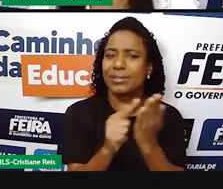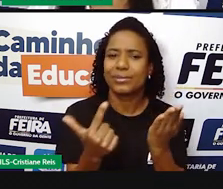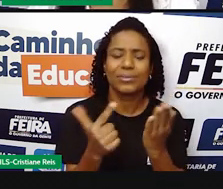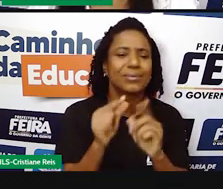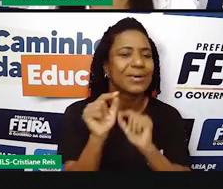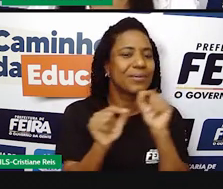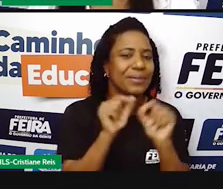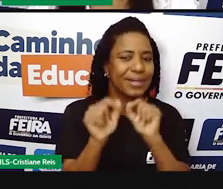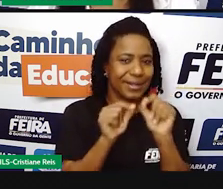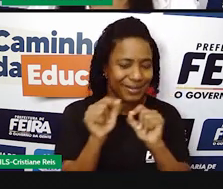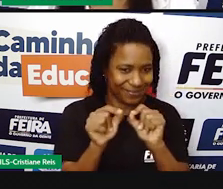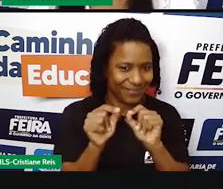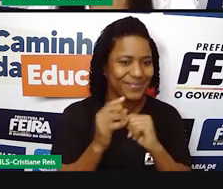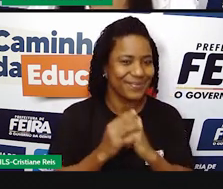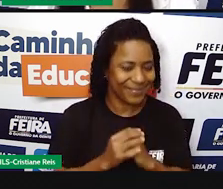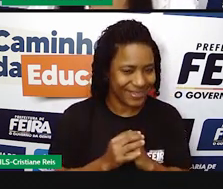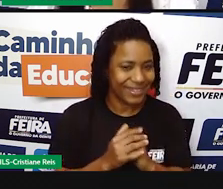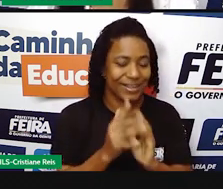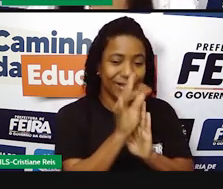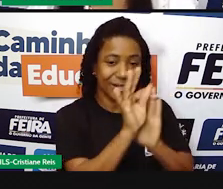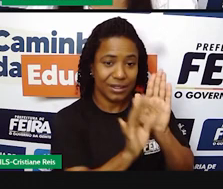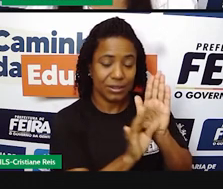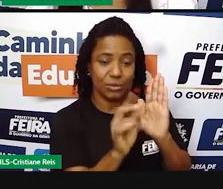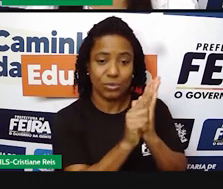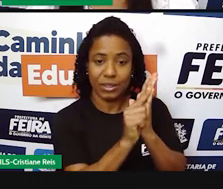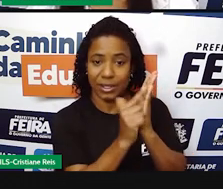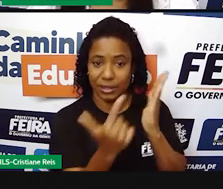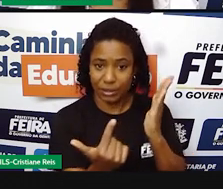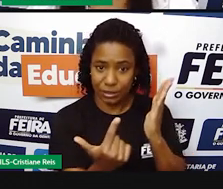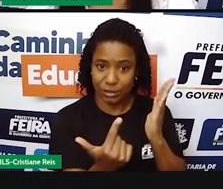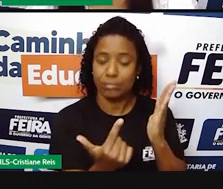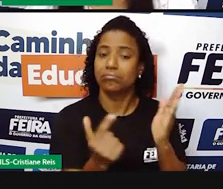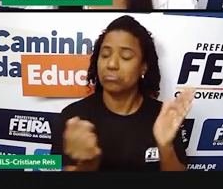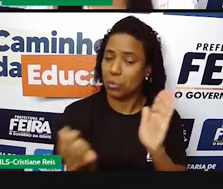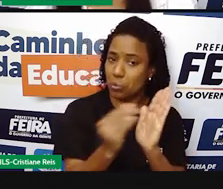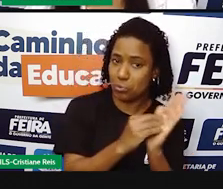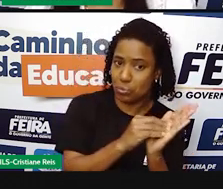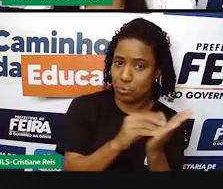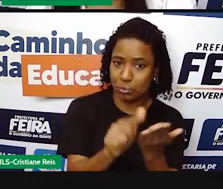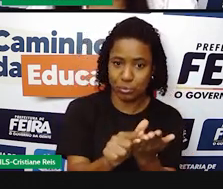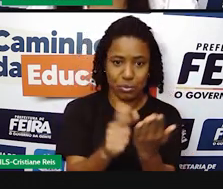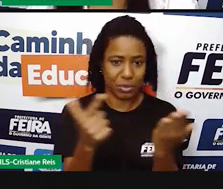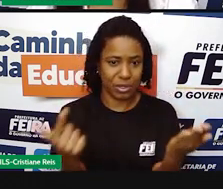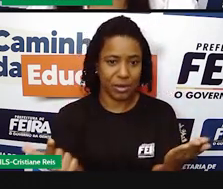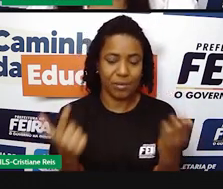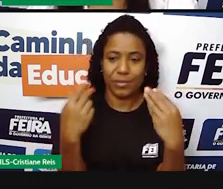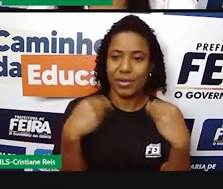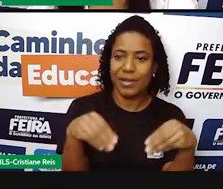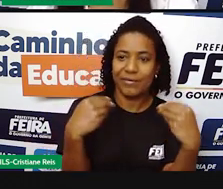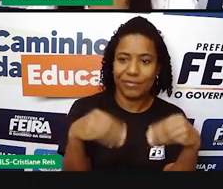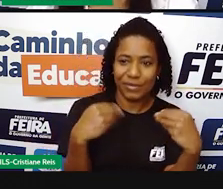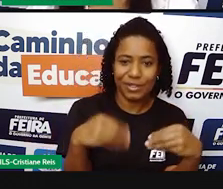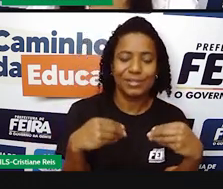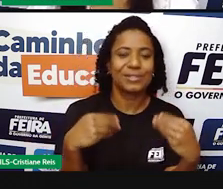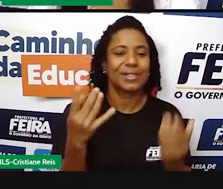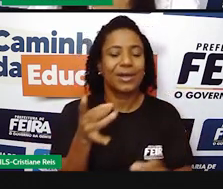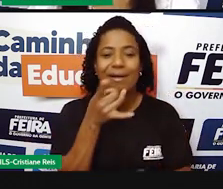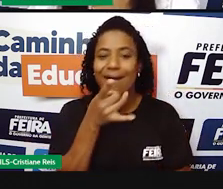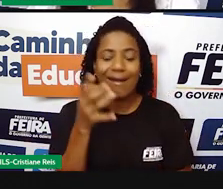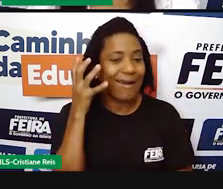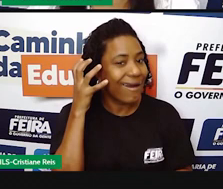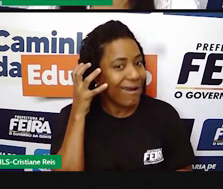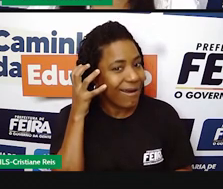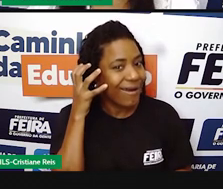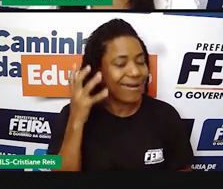Os textos jornalísticos são os textos veiculados pelos jornais, pelas revistas, rádio e